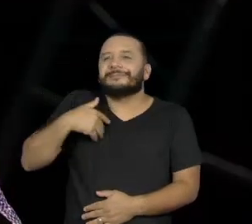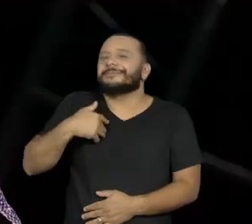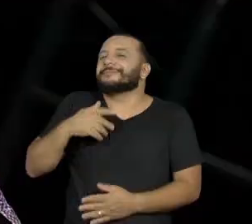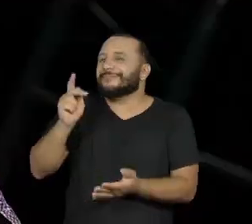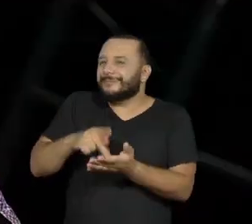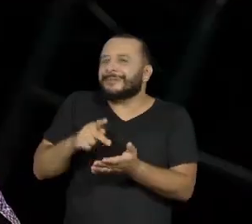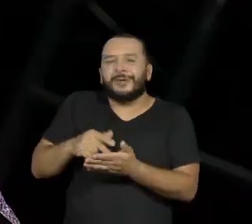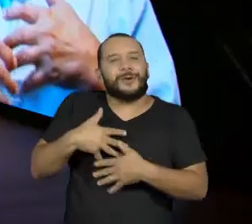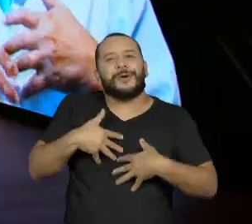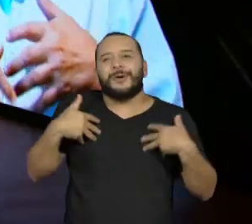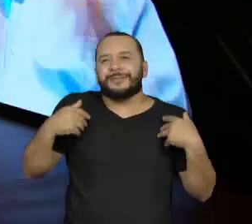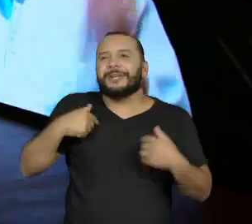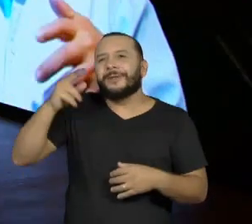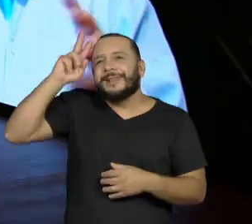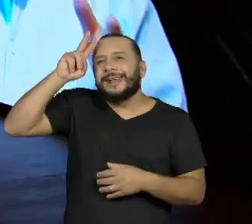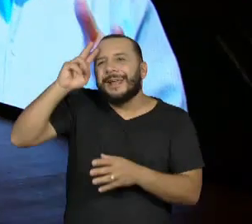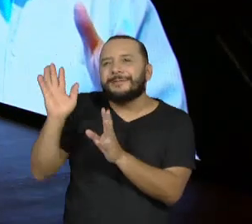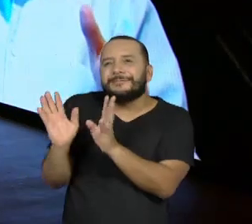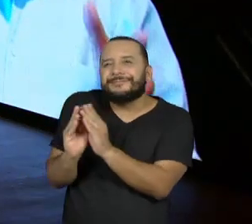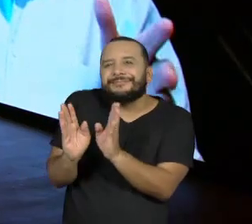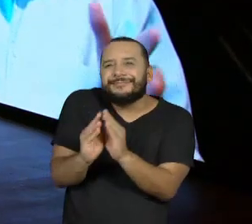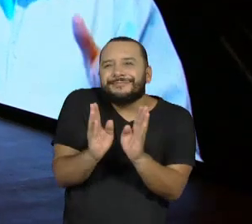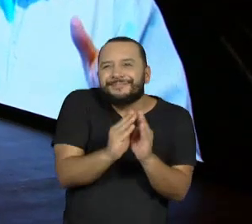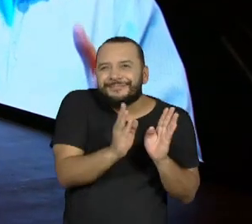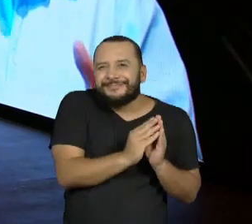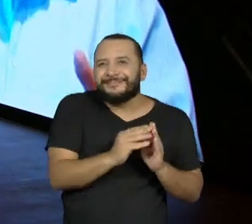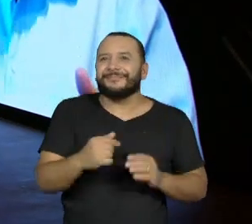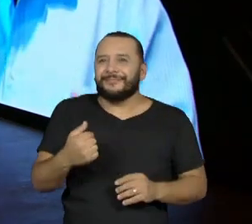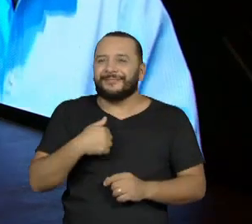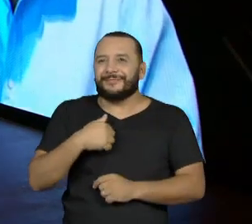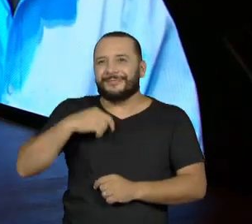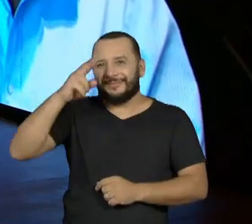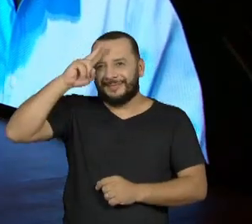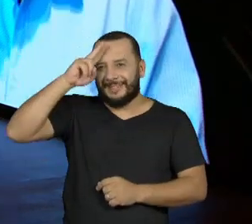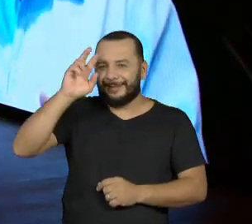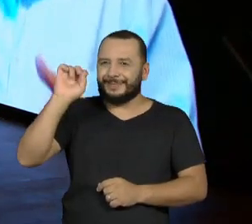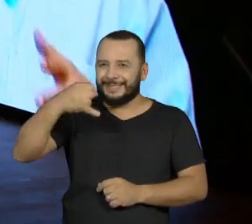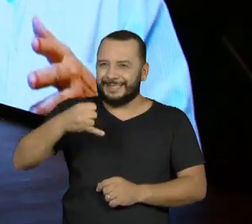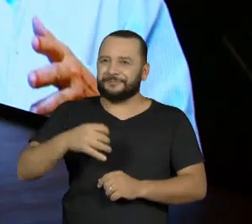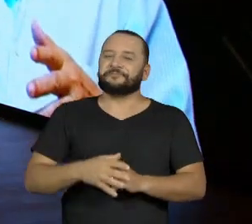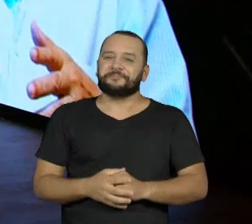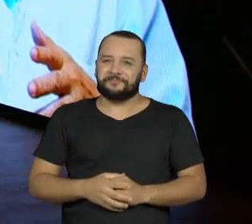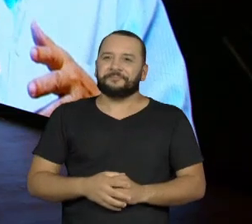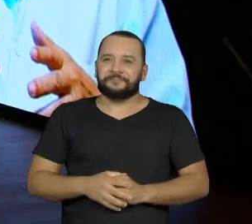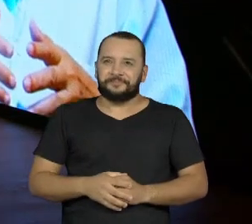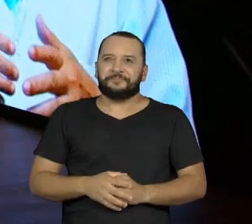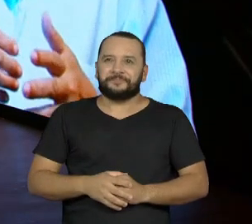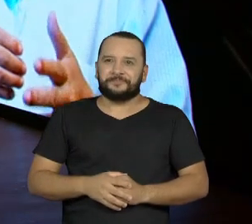resquícios da infância, que eu uso para fazer história em quadrinhos, para a criançada.